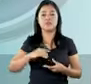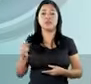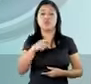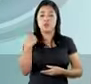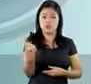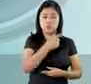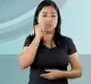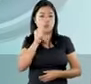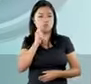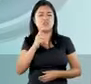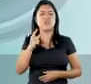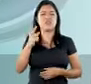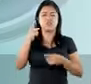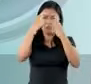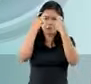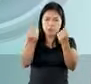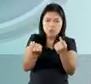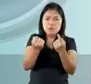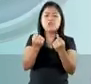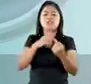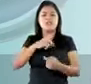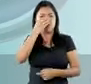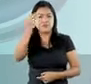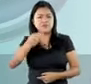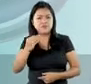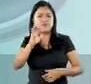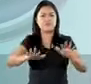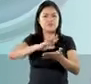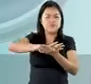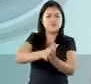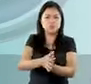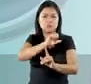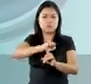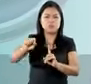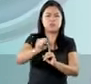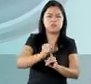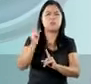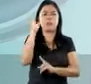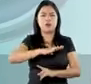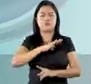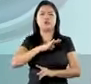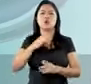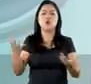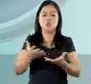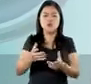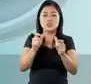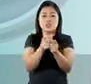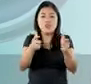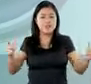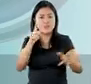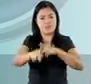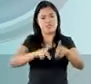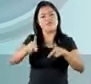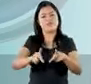Nós, mulheres, somos vítimas de discriminação e preconceito, de uma sociedade machista. Somos hoje a maioria